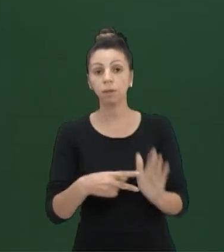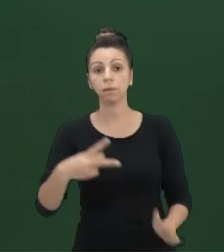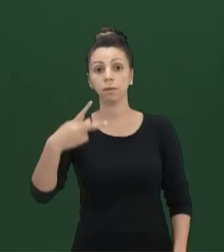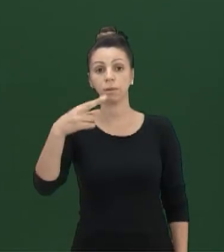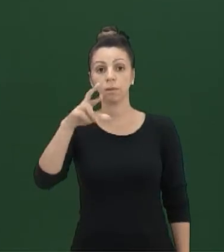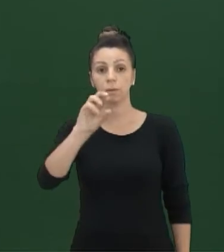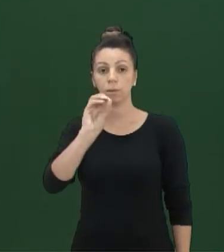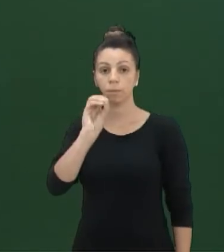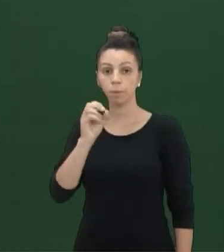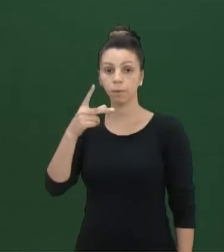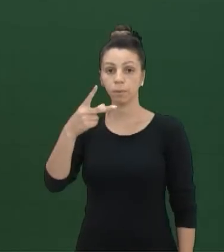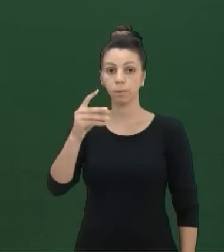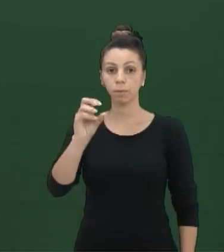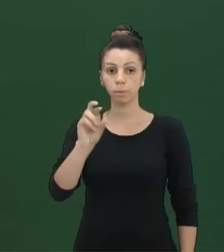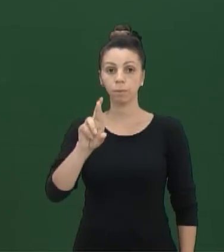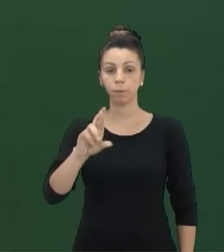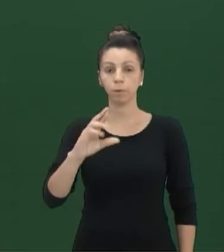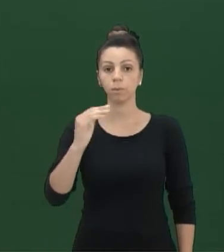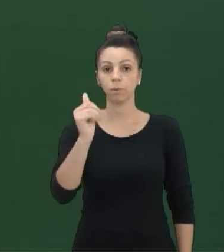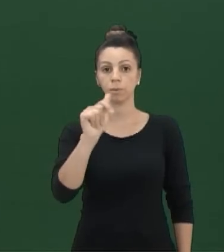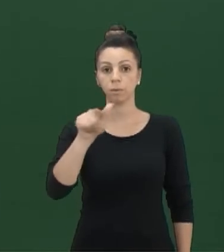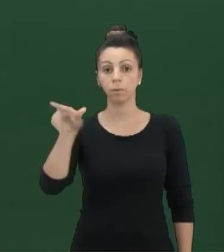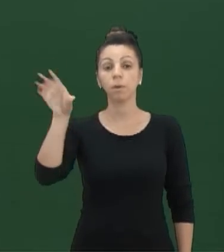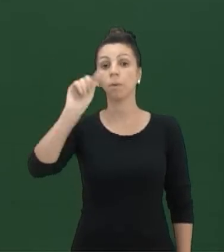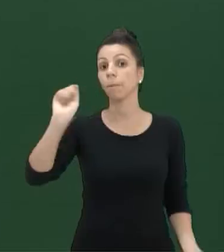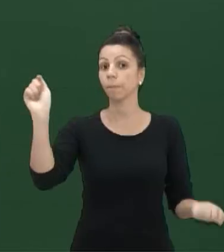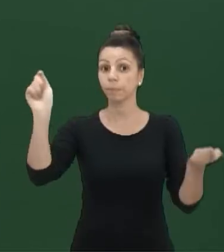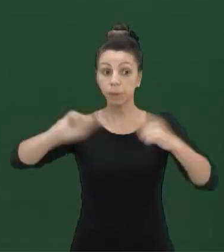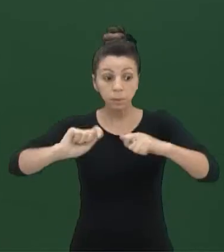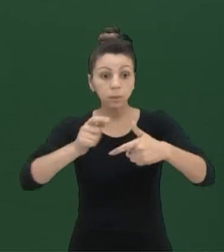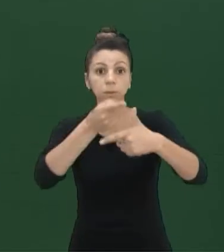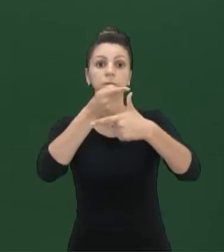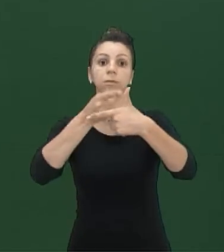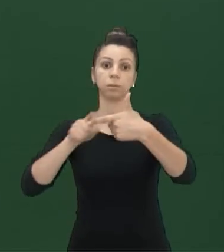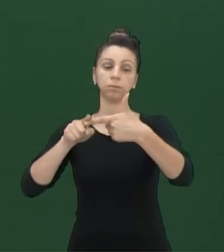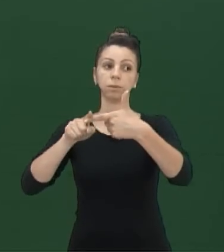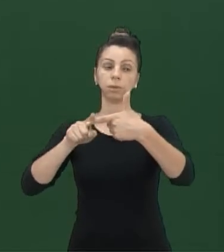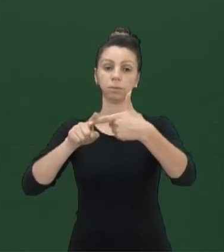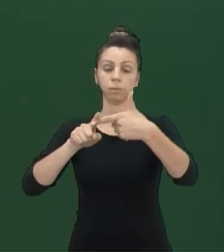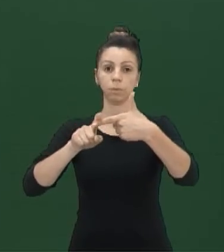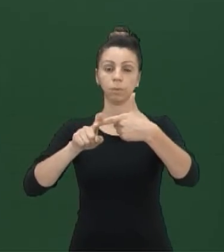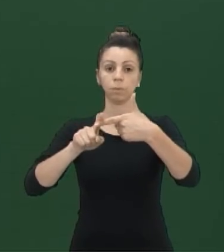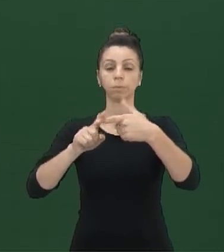uma divisão. Então, para fazer essa continha, a gente vai ter de pegar a tarefa